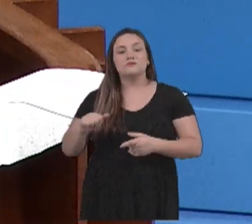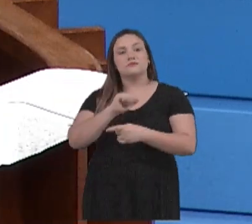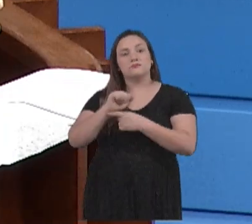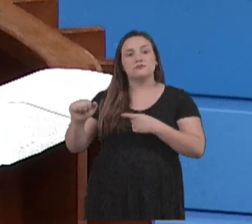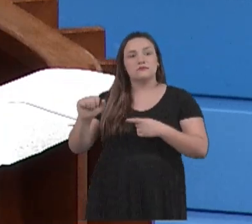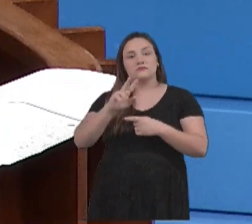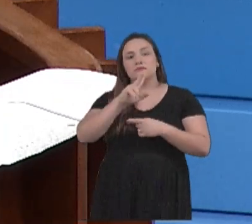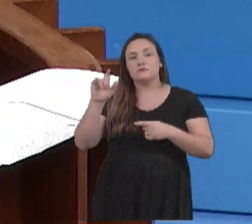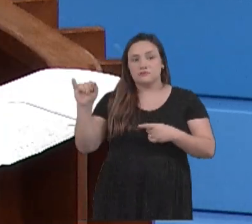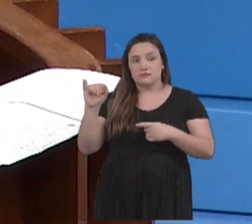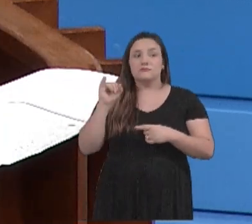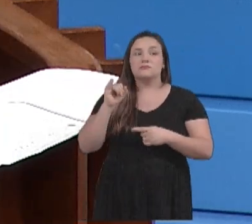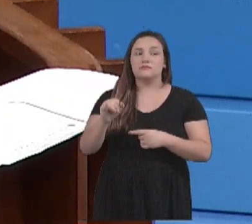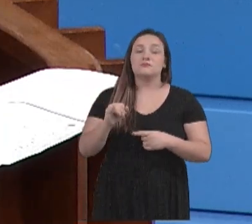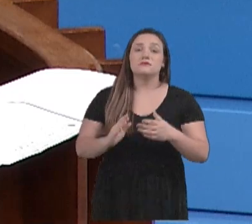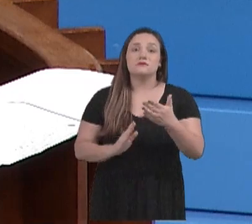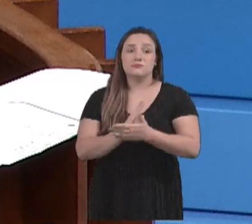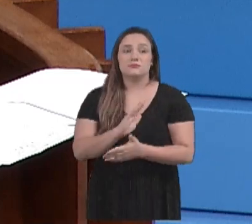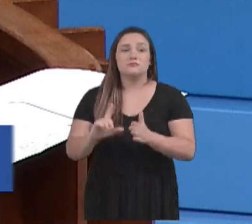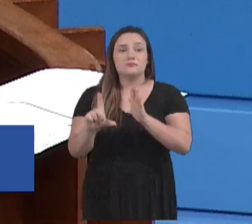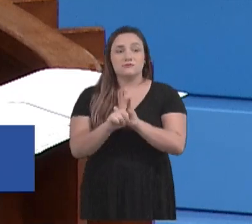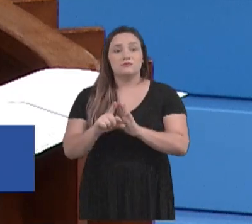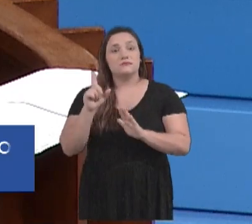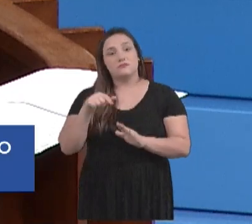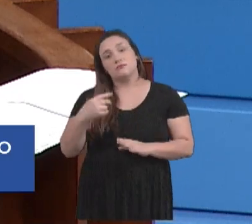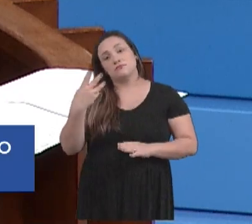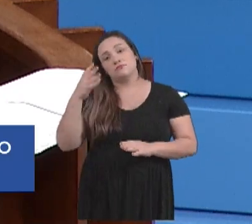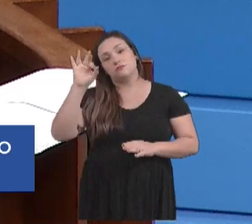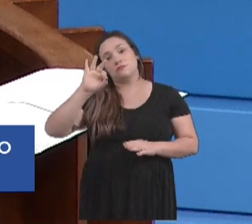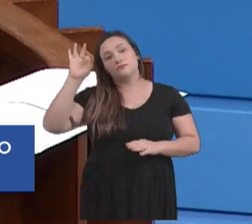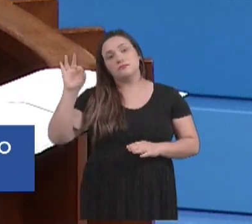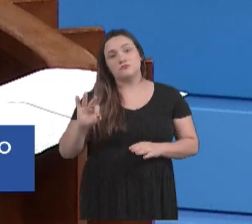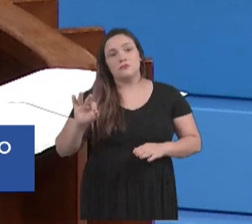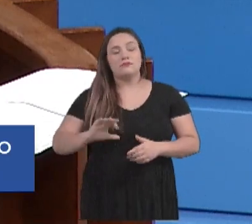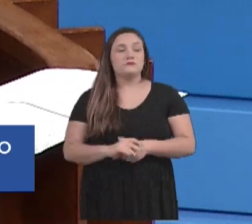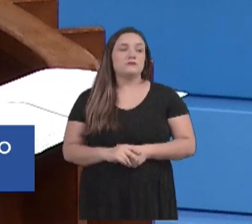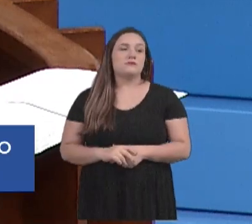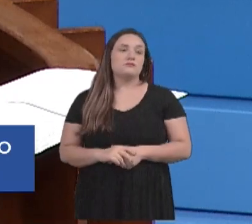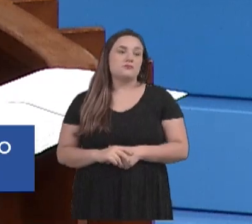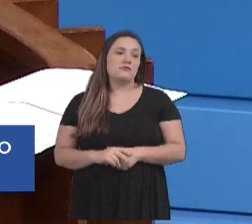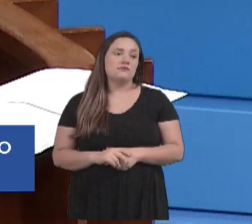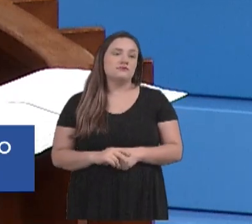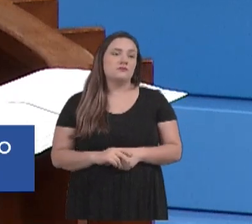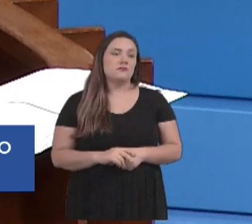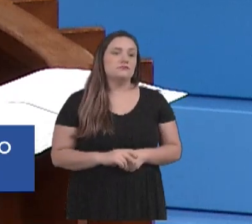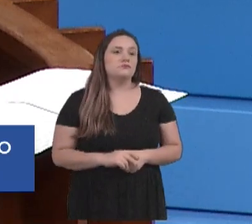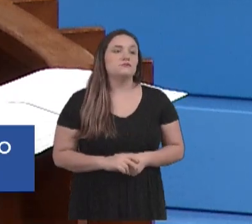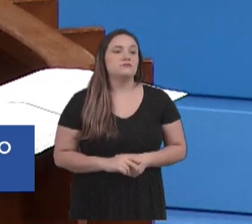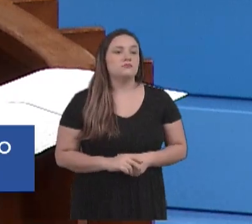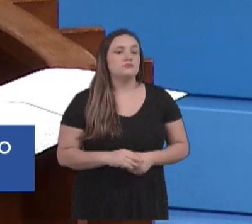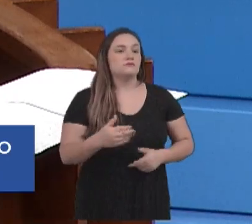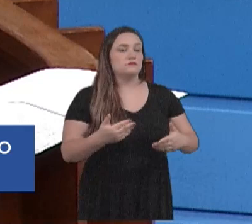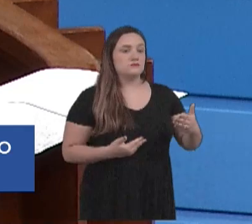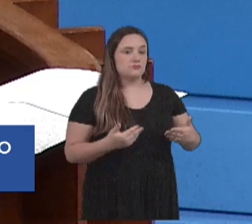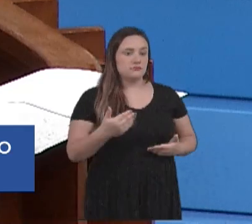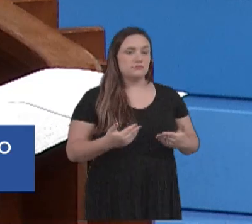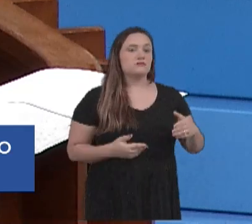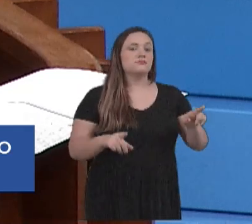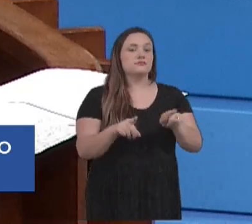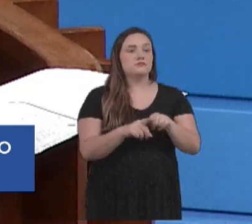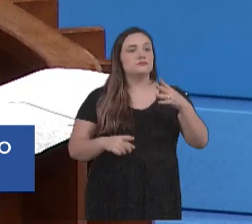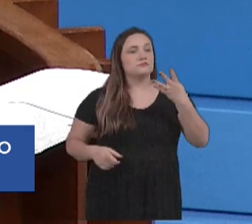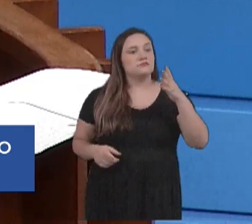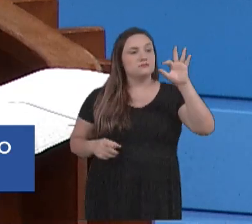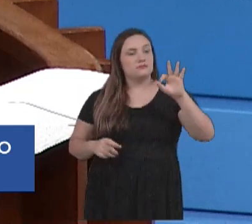ser, a partir da aprovação da lei, de 4%, a contribuição patronal, e do servidor também